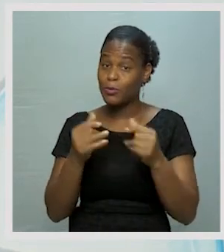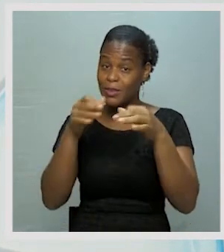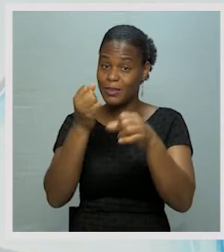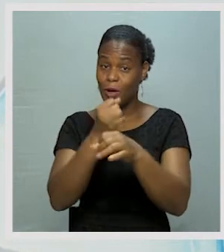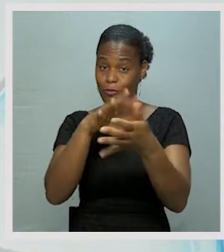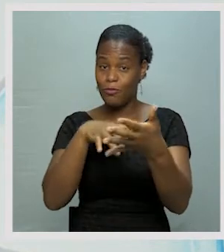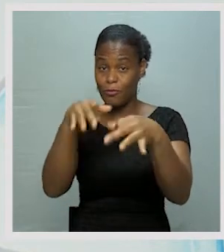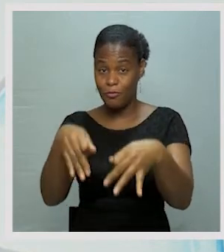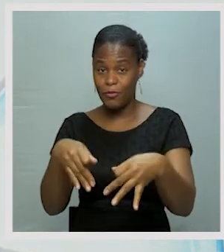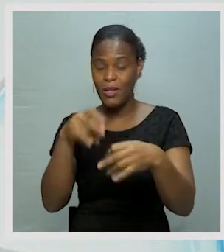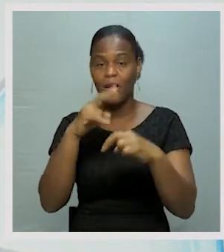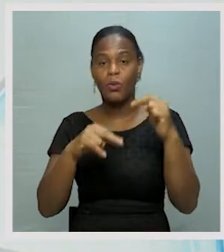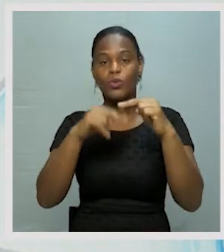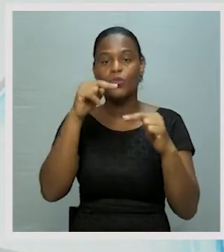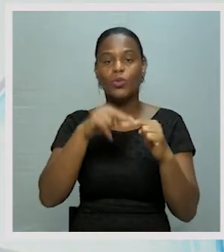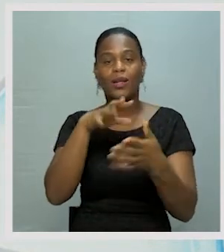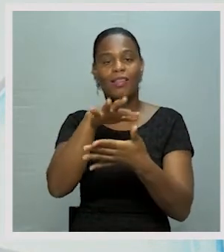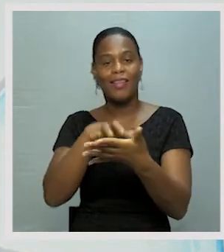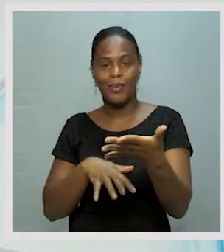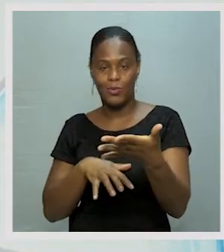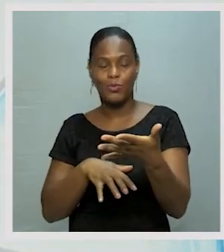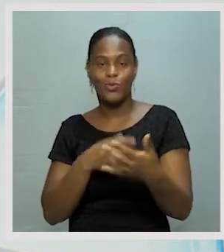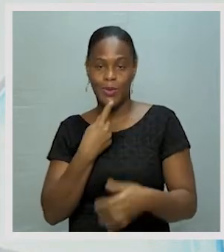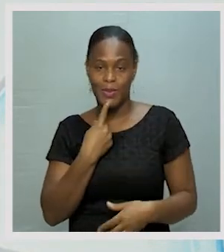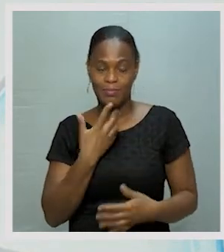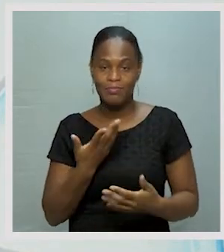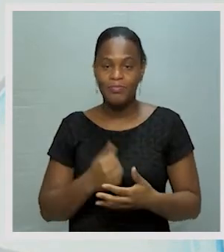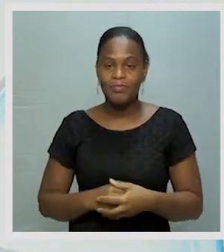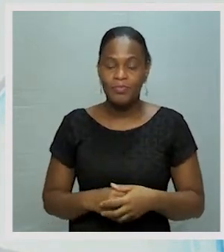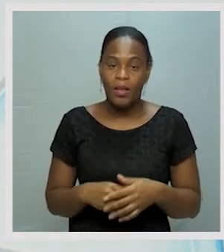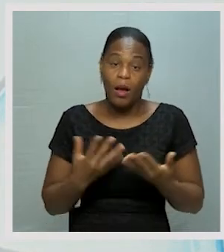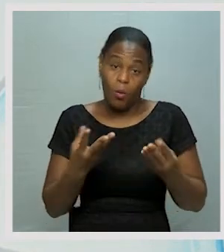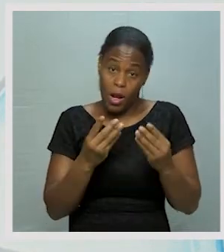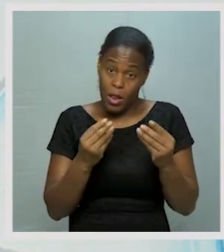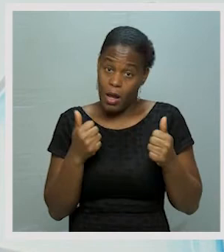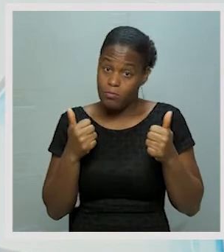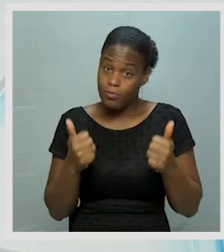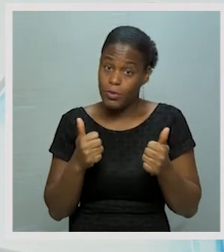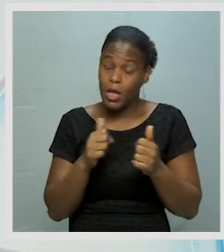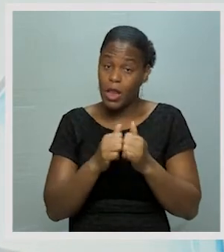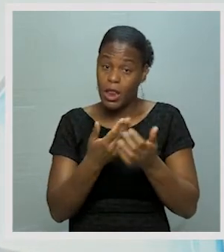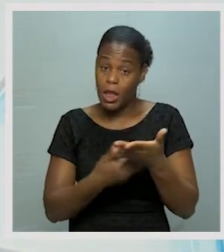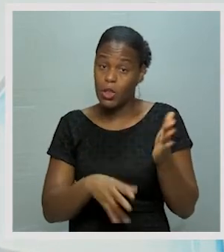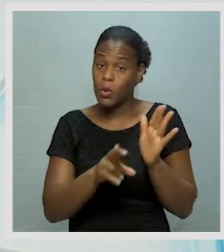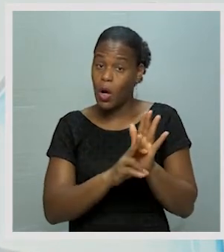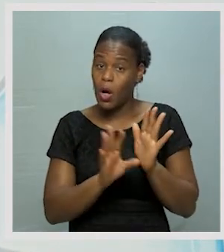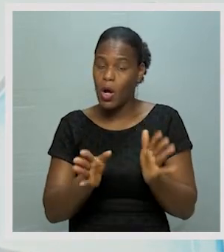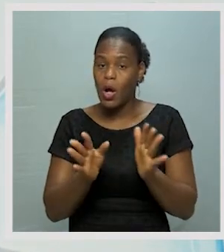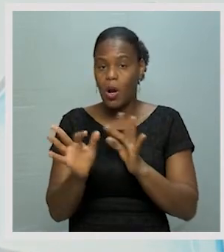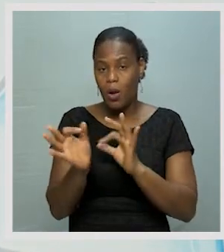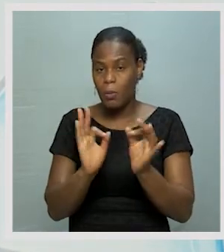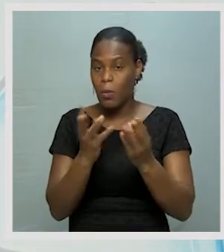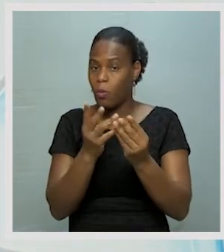um texto. Exatamente, construir um texto com qualidade, um texto normativo, um texto de